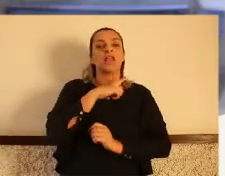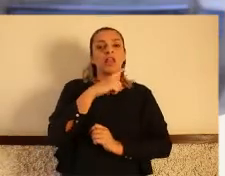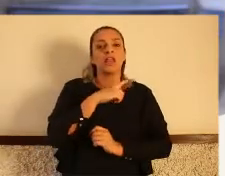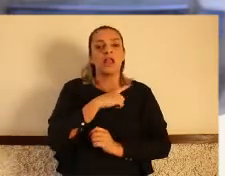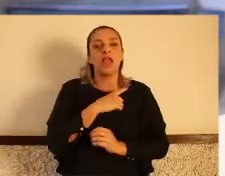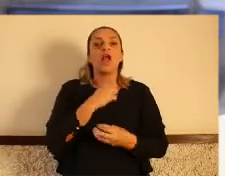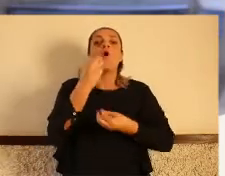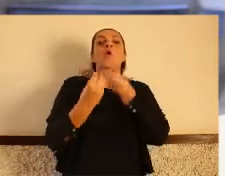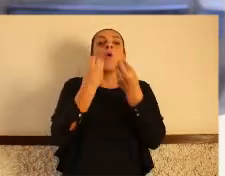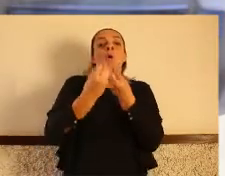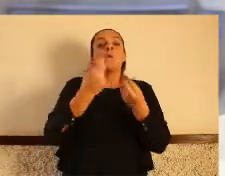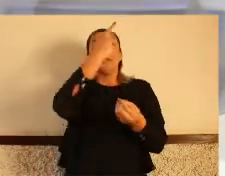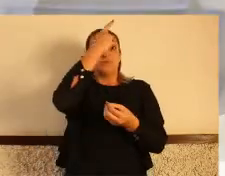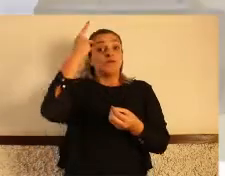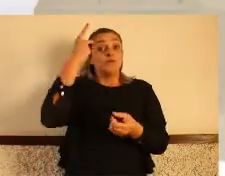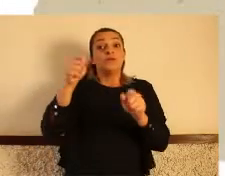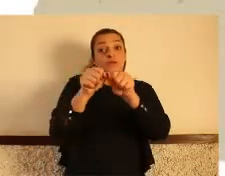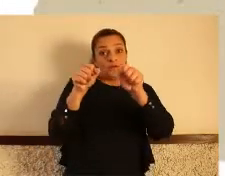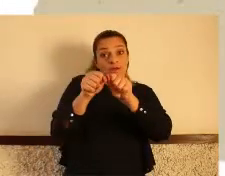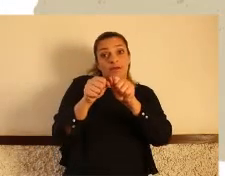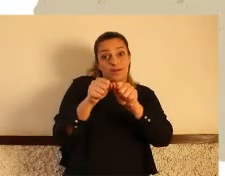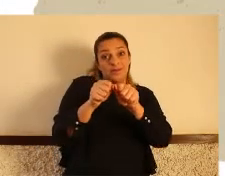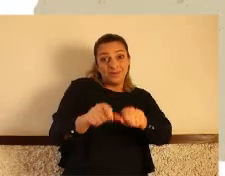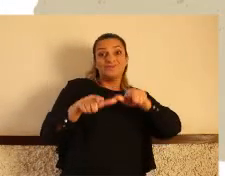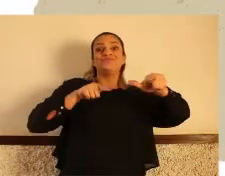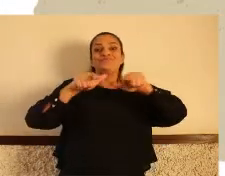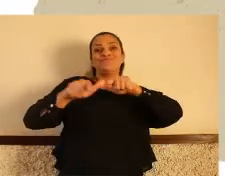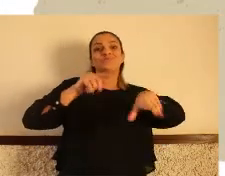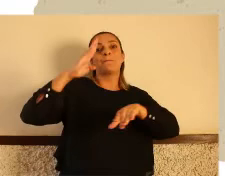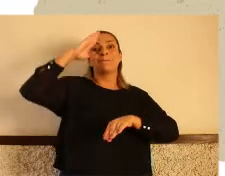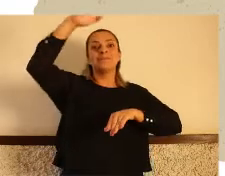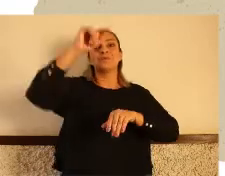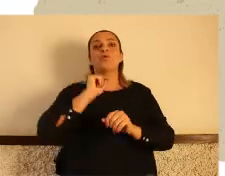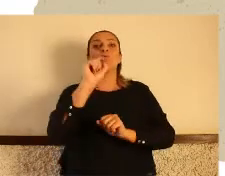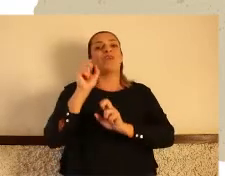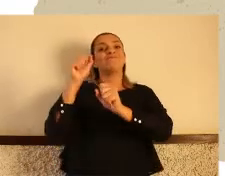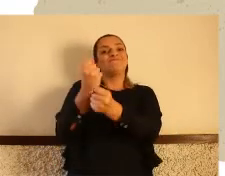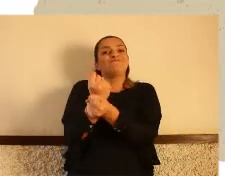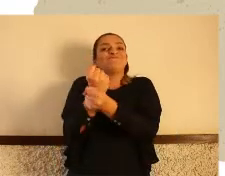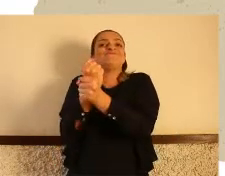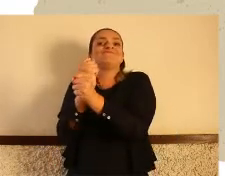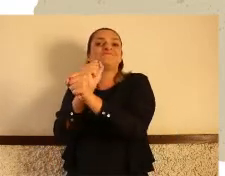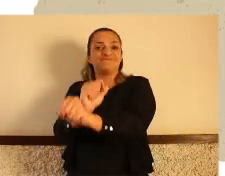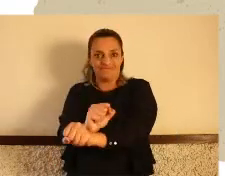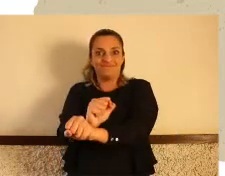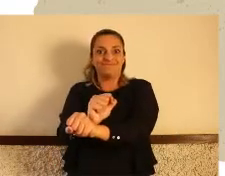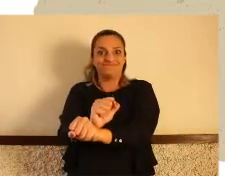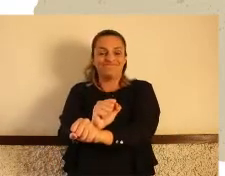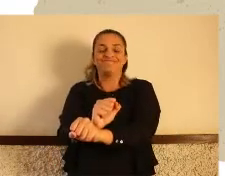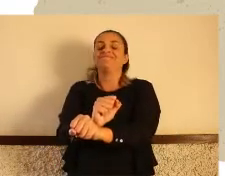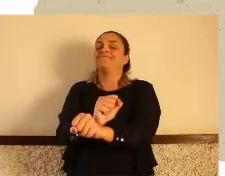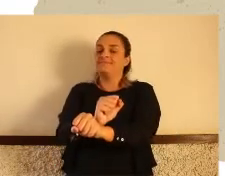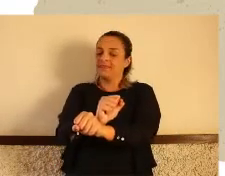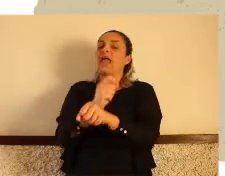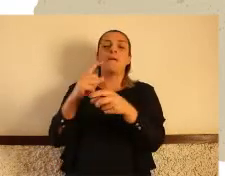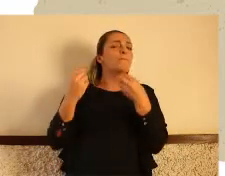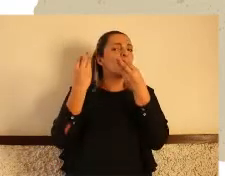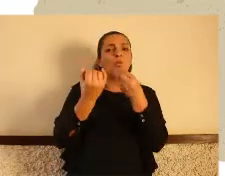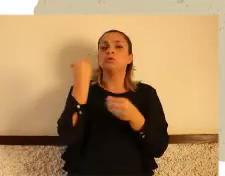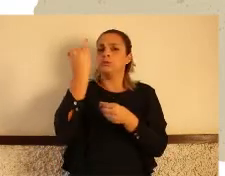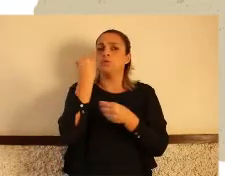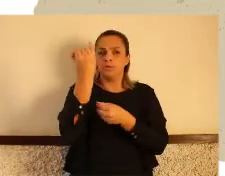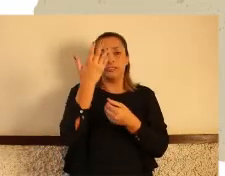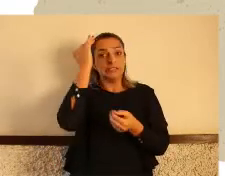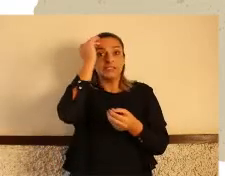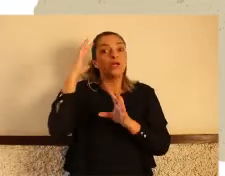modo de produção escravista. O escravo, ele é determinante para entendermos a dinâmica